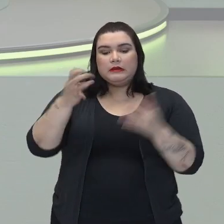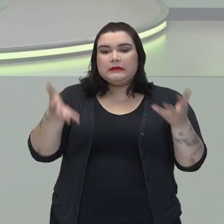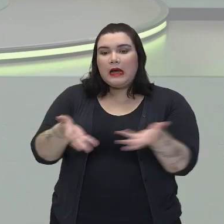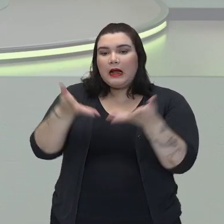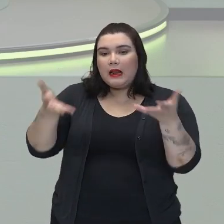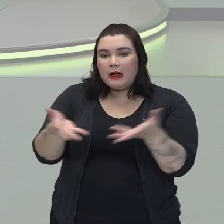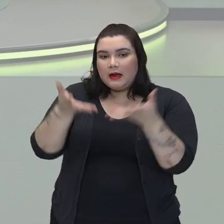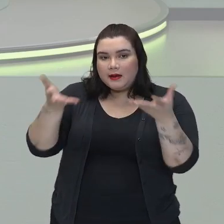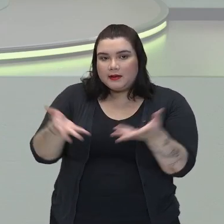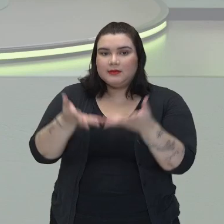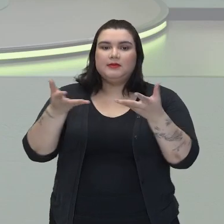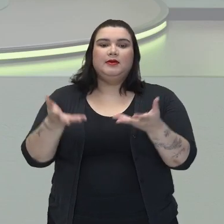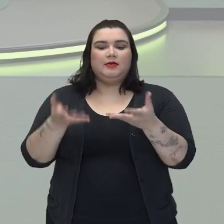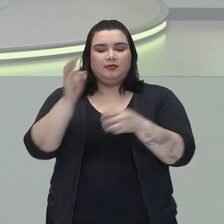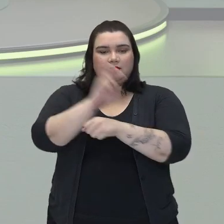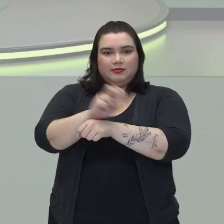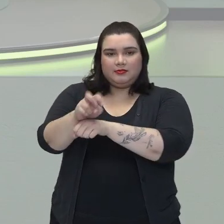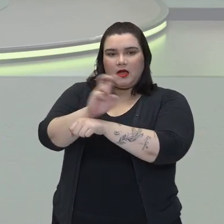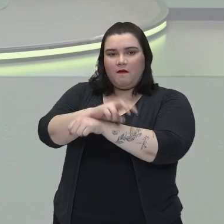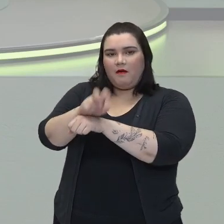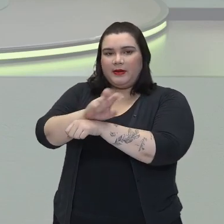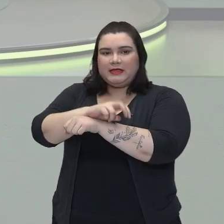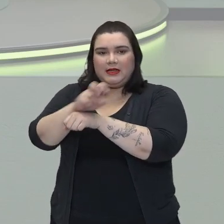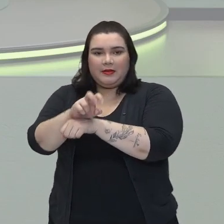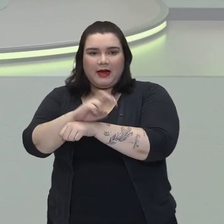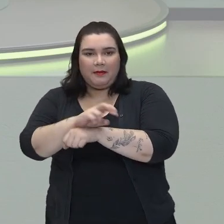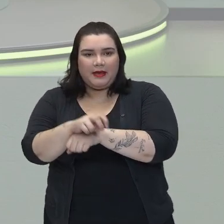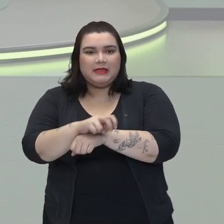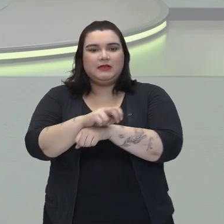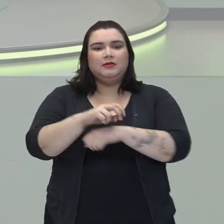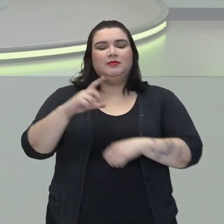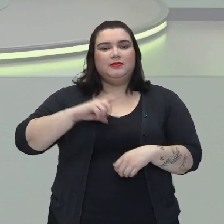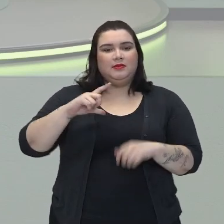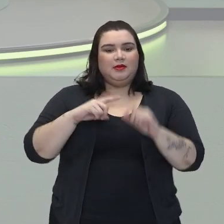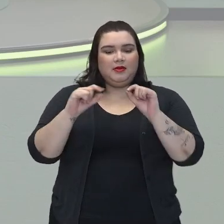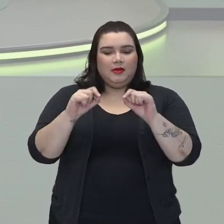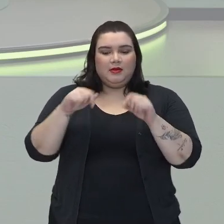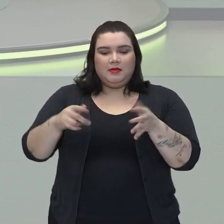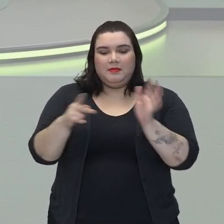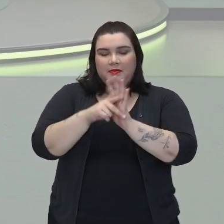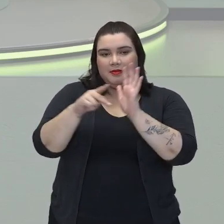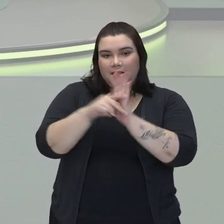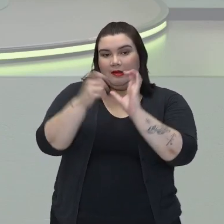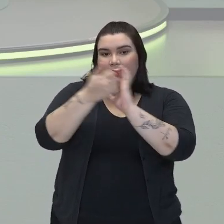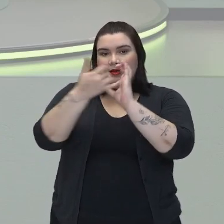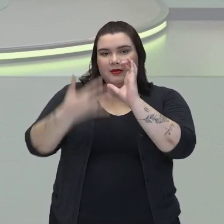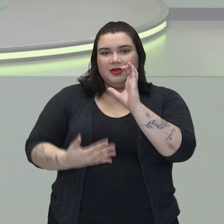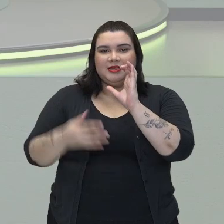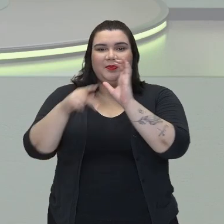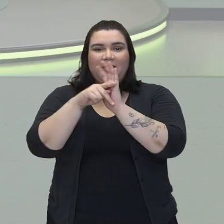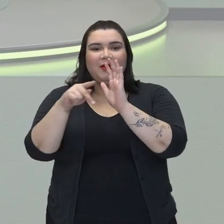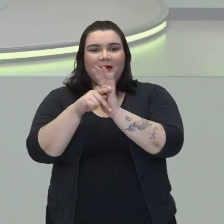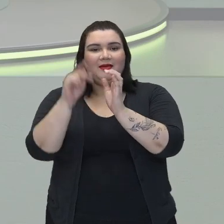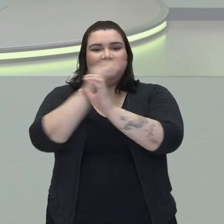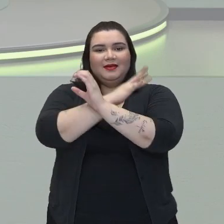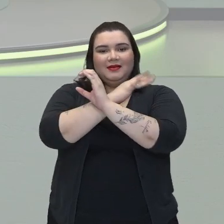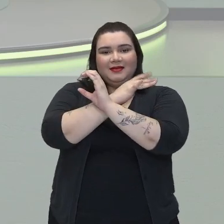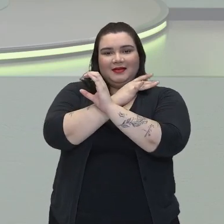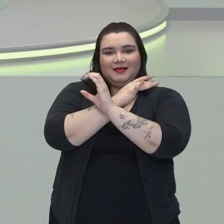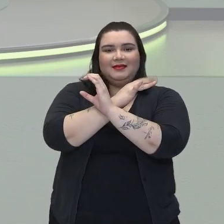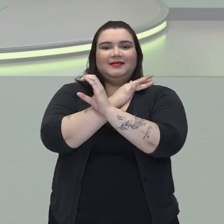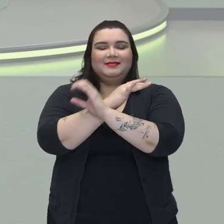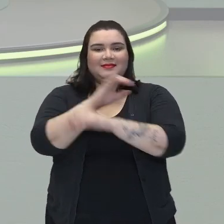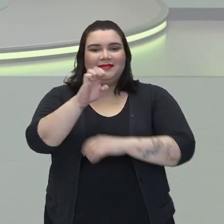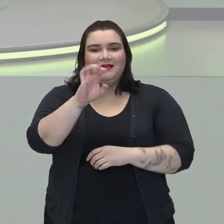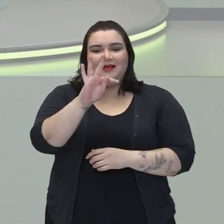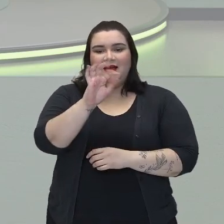que coloca o vinagre, a gente sente de longe, por causa dessa característica dos ácidos carboxílicos. A maioria tem